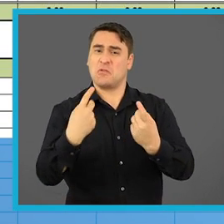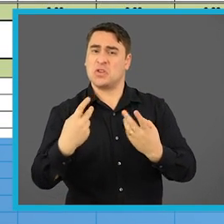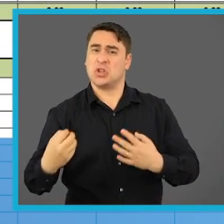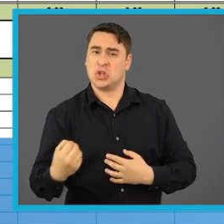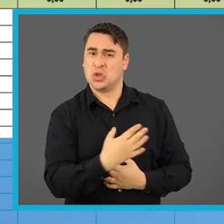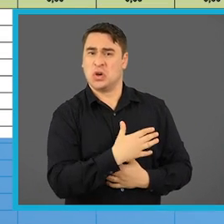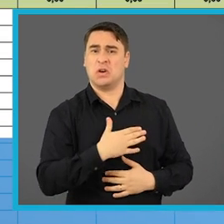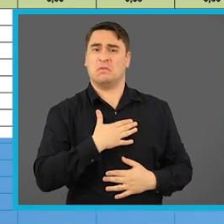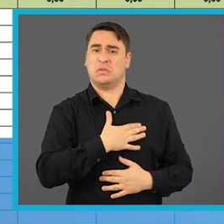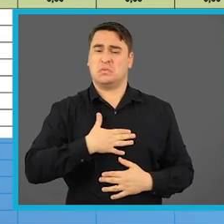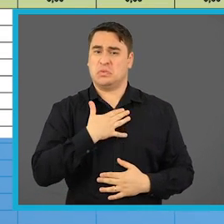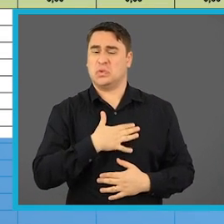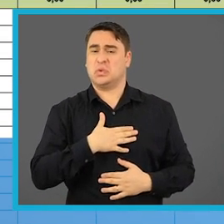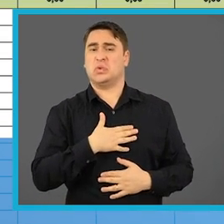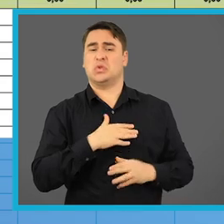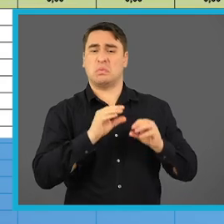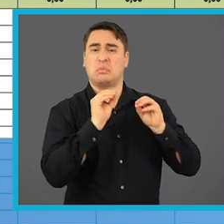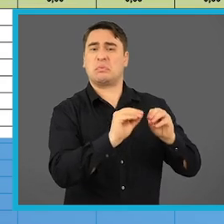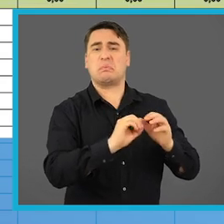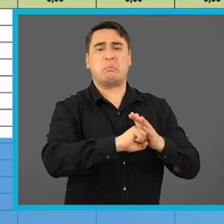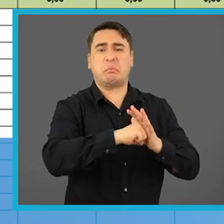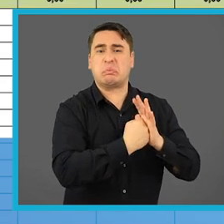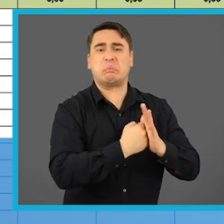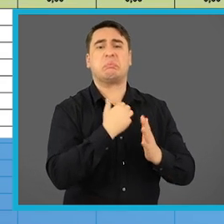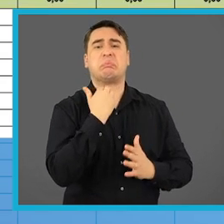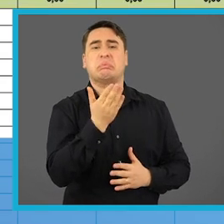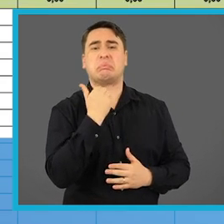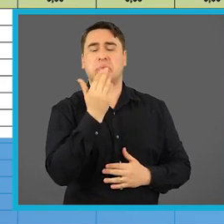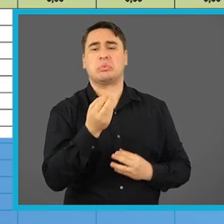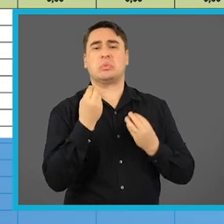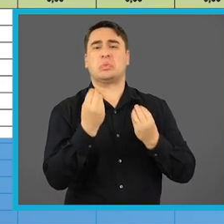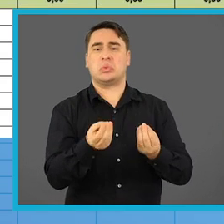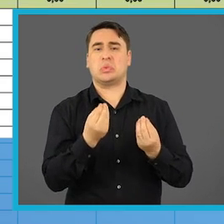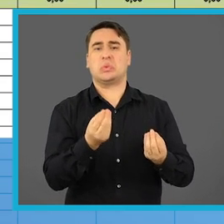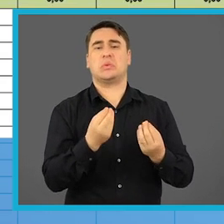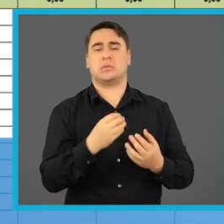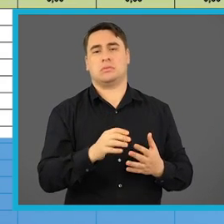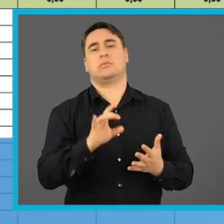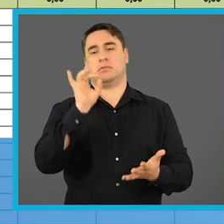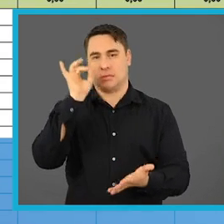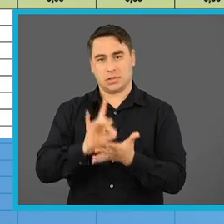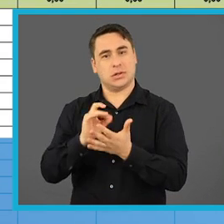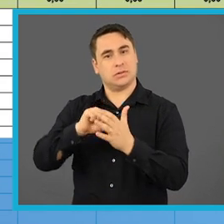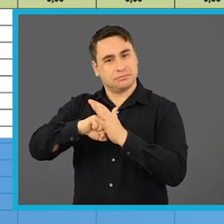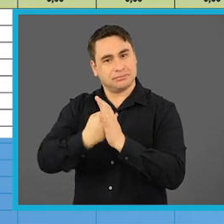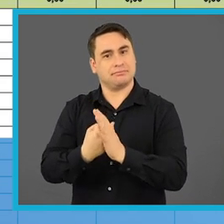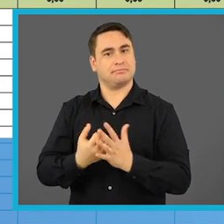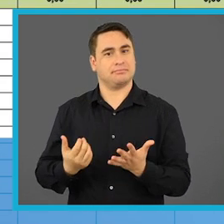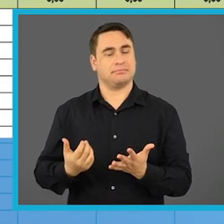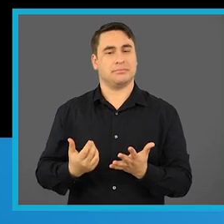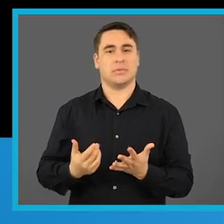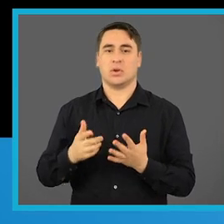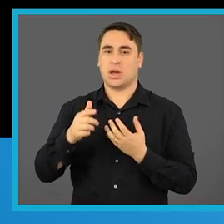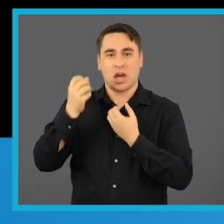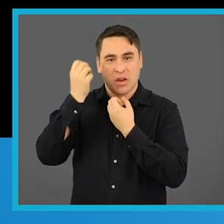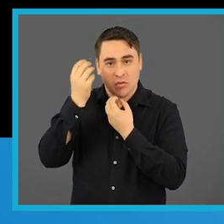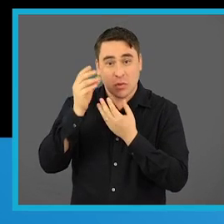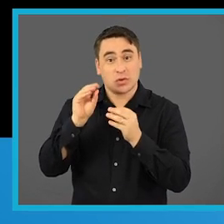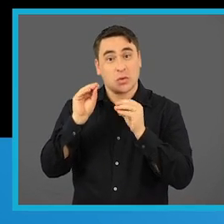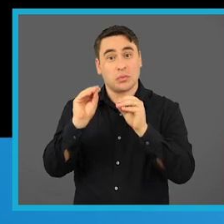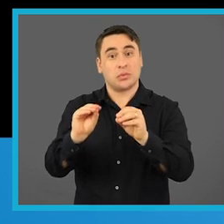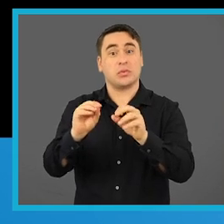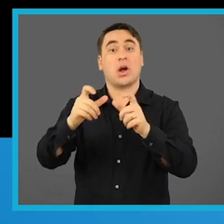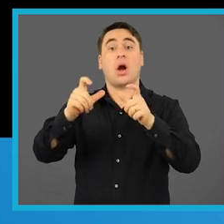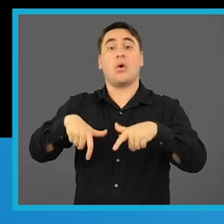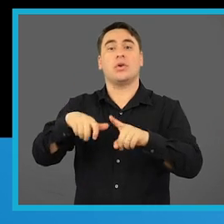fornecedor novo em agosto, fui colocar a informação, saiu como bloqueada. Ela está bloqueada de fato. Por quê? Essa